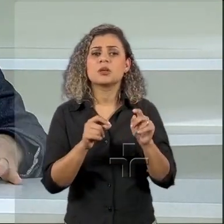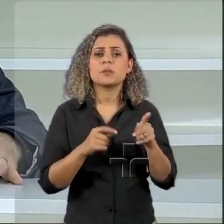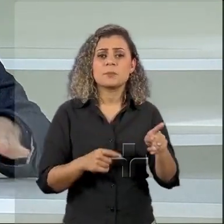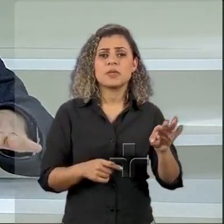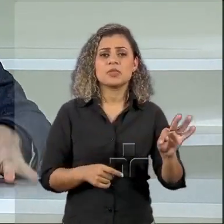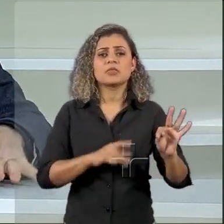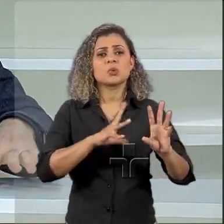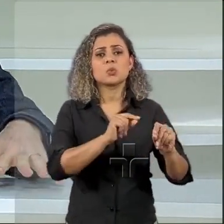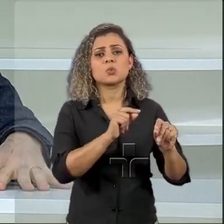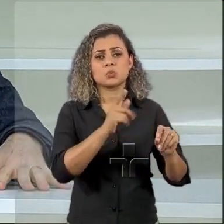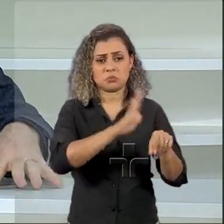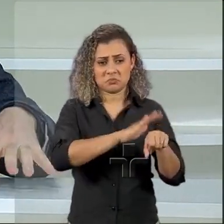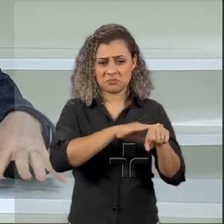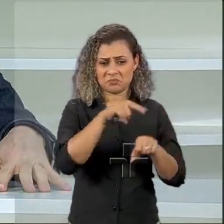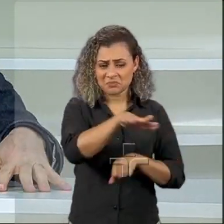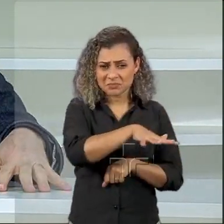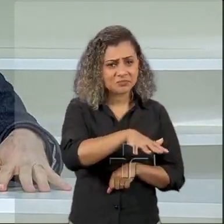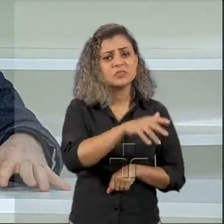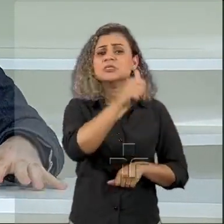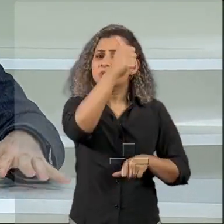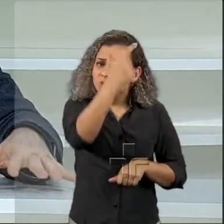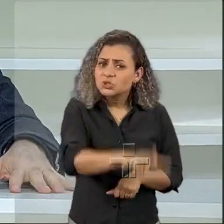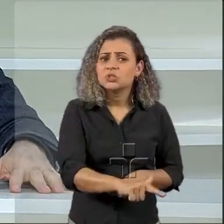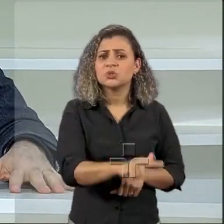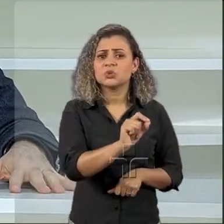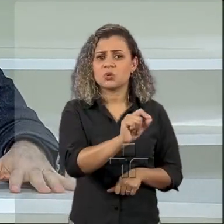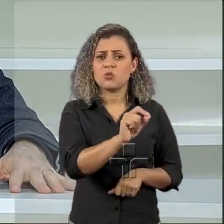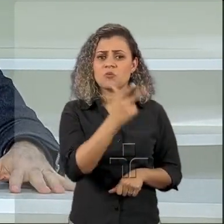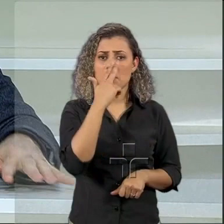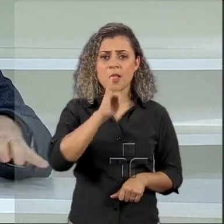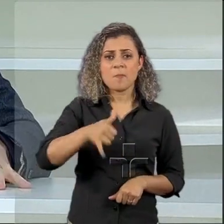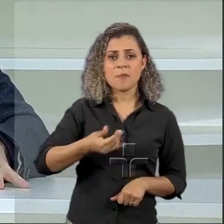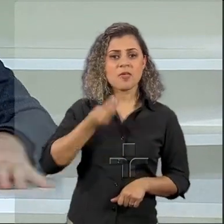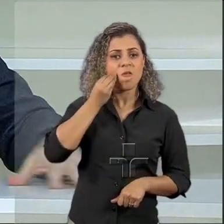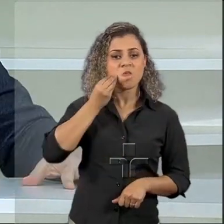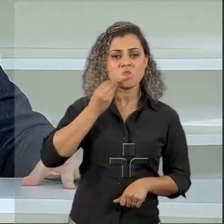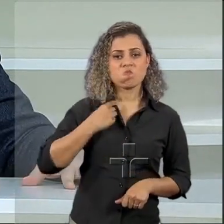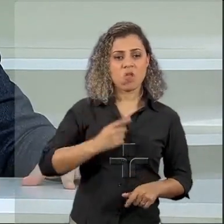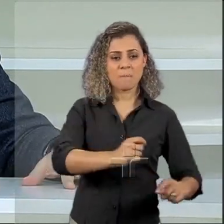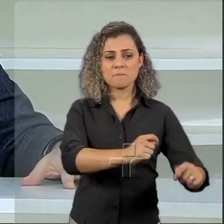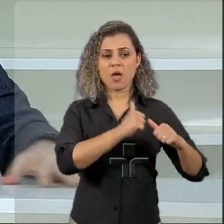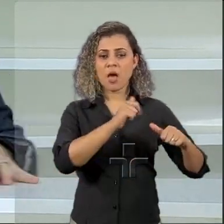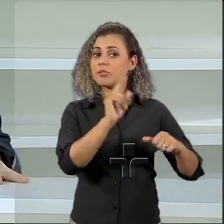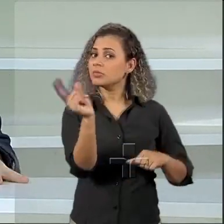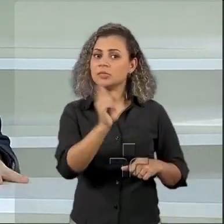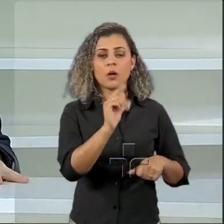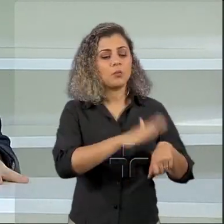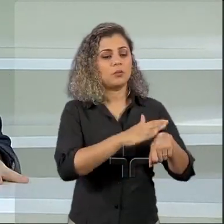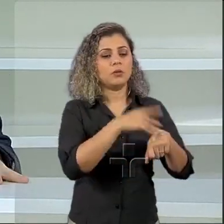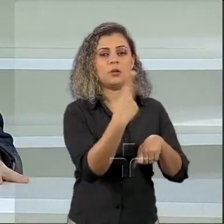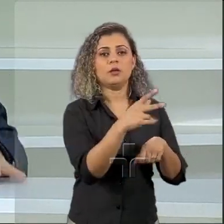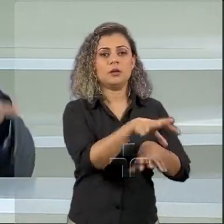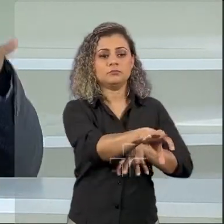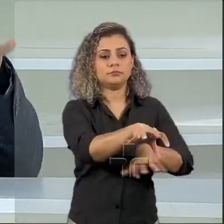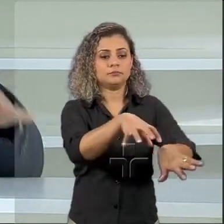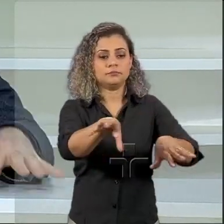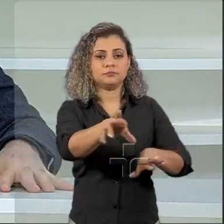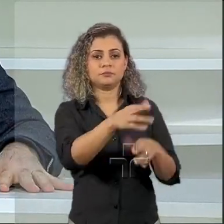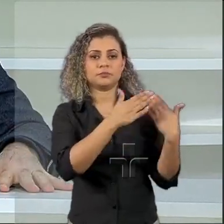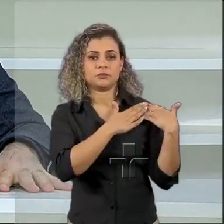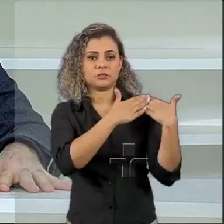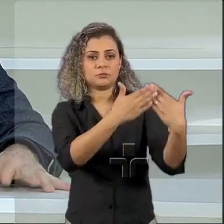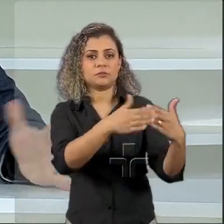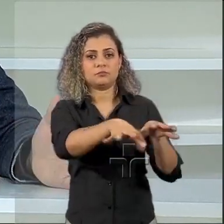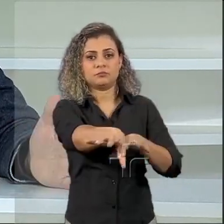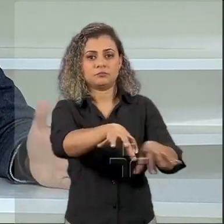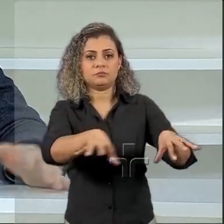assim, olha, o PT não está aqui mais uma vez para se beneficiar. Ele está aqui para distribuir poder e não para concentrar. Se não for